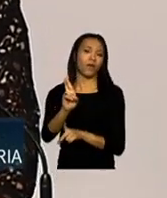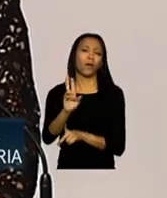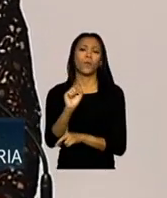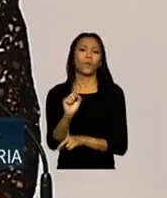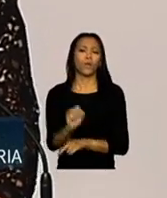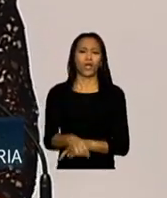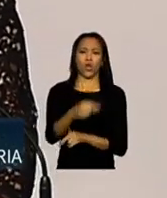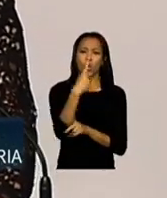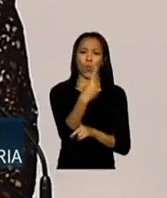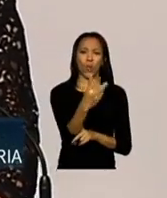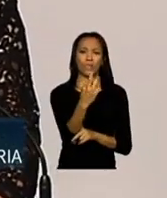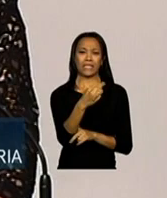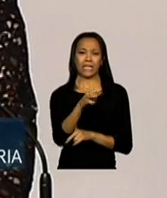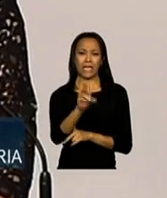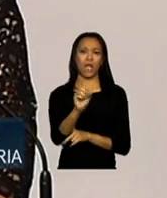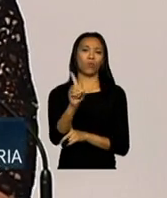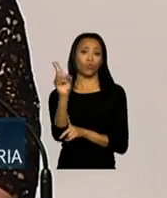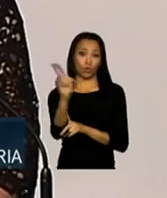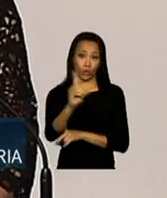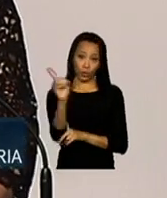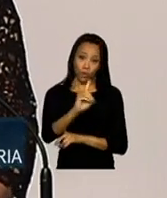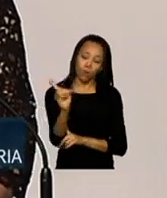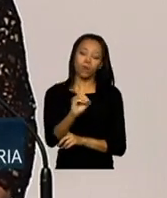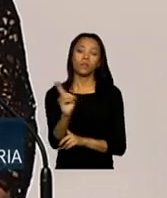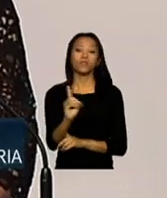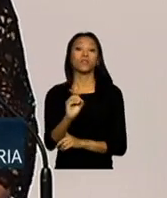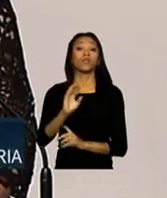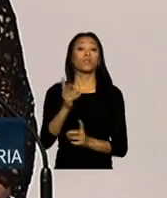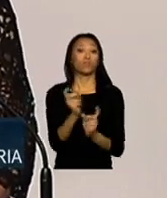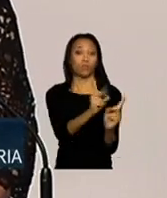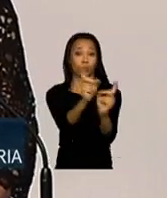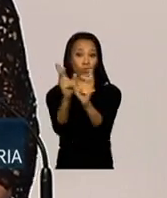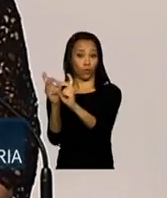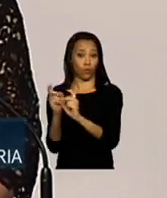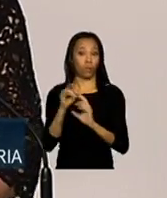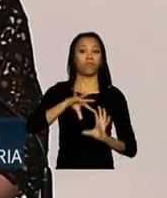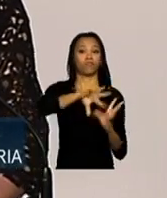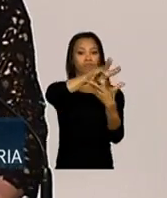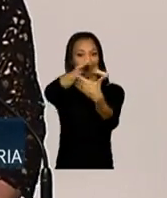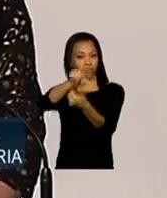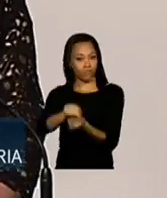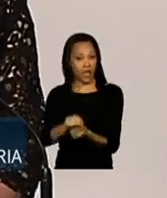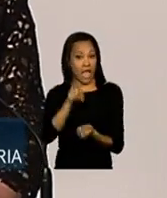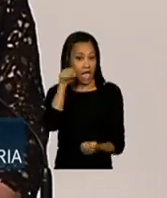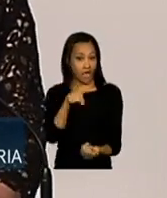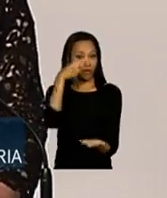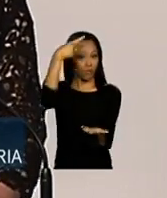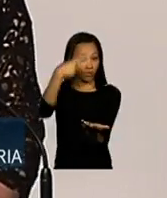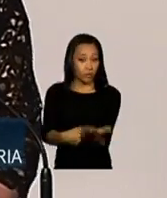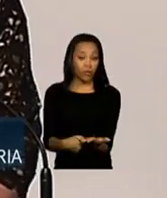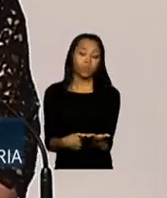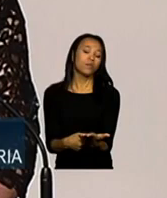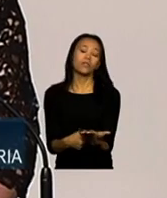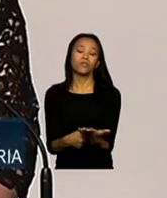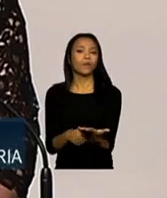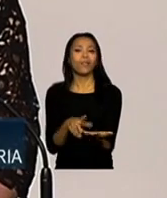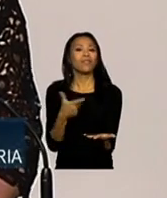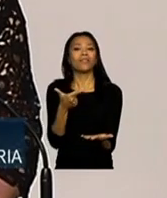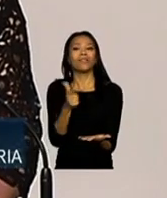de US$ 1 trilhão no comércio internacional. Esse acordo, sem sombra de